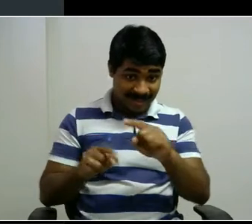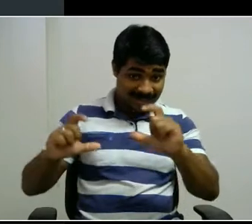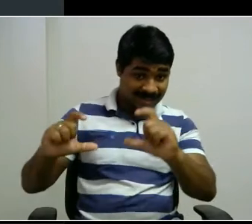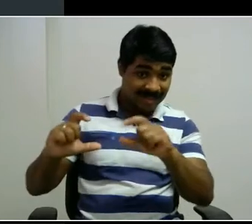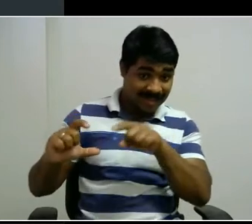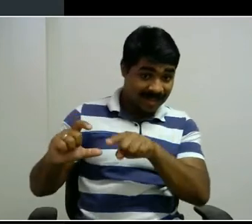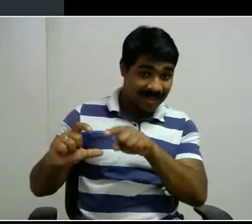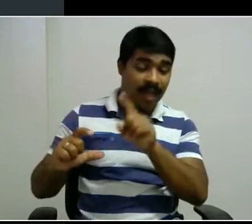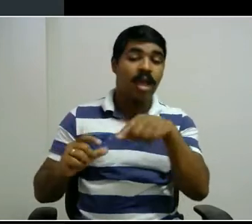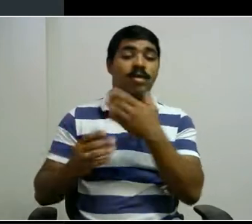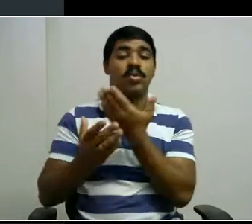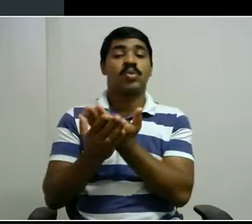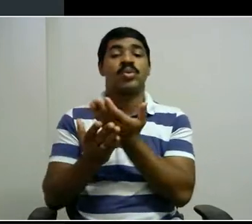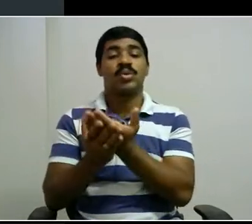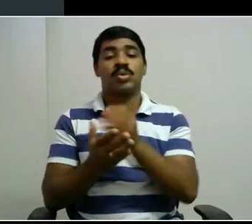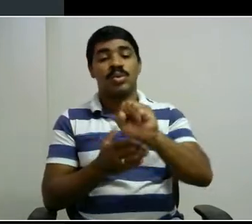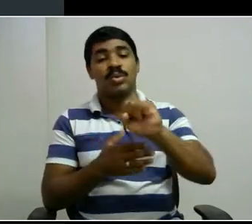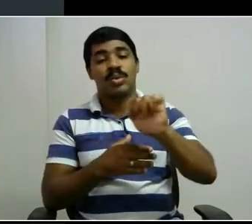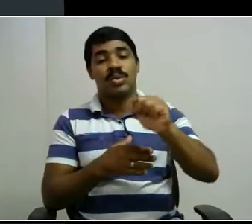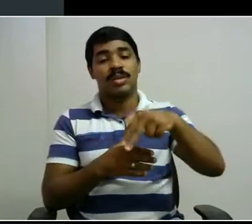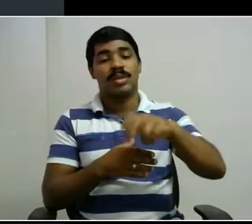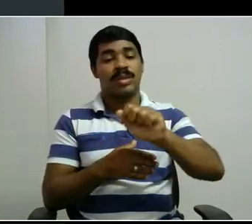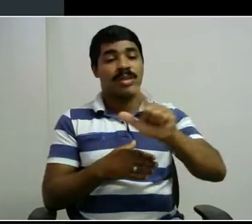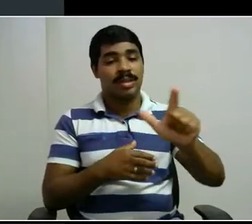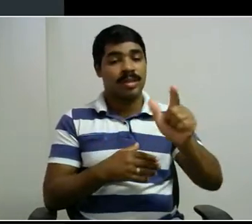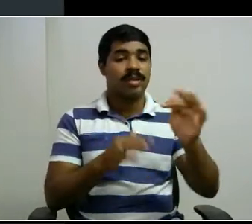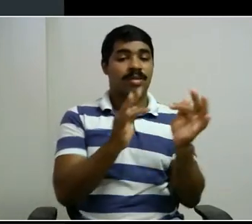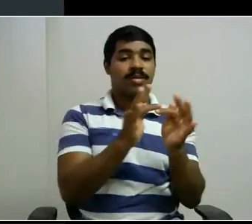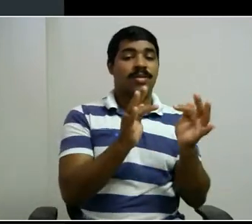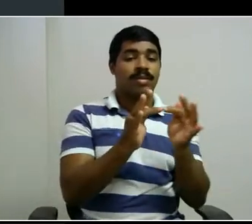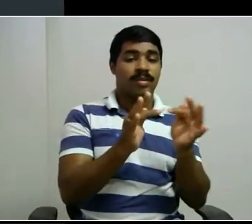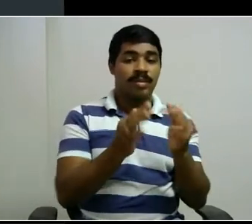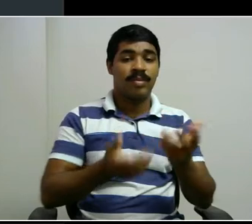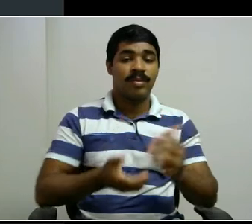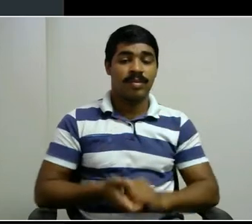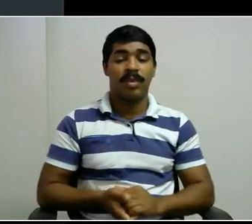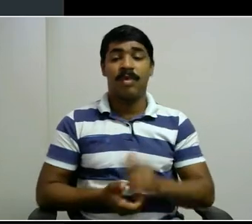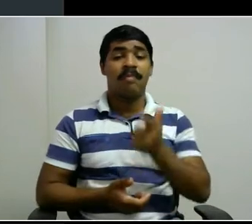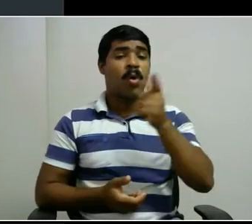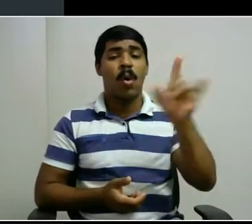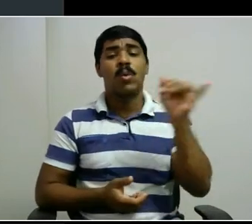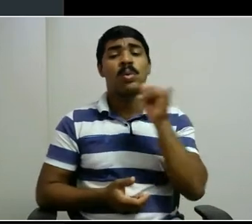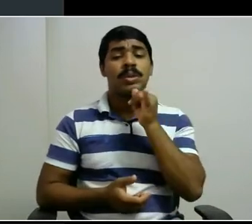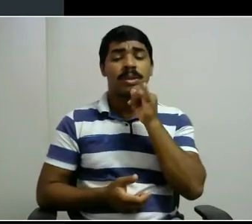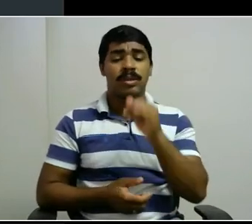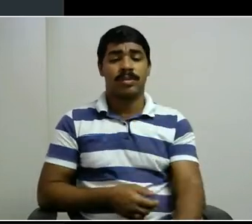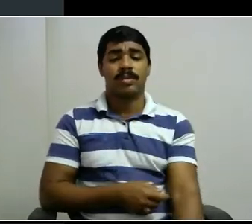Tá? Espero ter dado para entender aí. Bora ver aqui mais um exemplo.